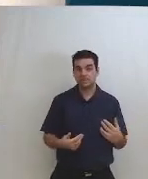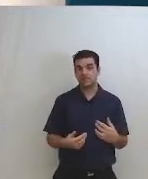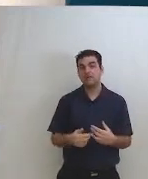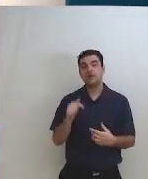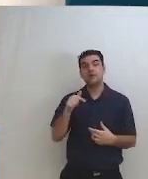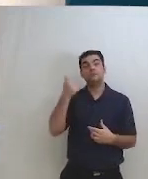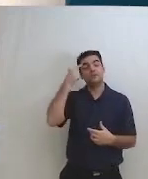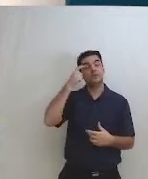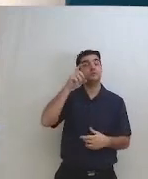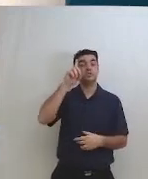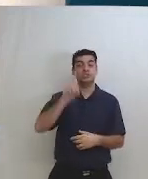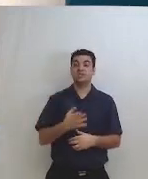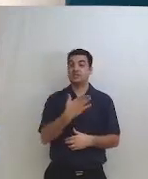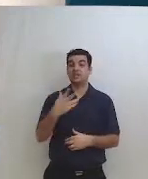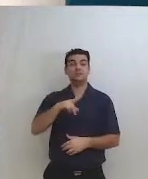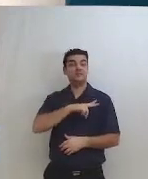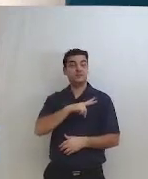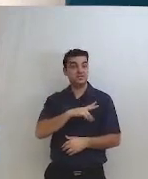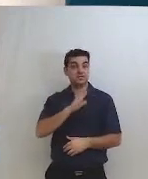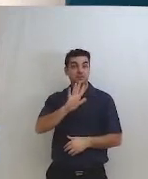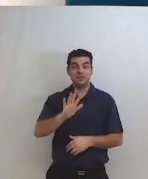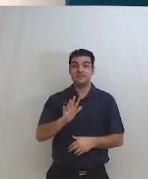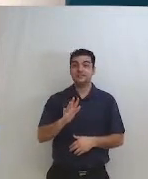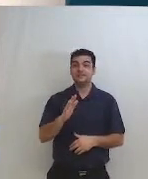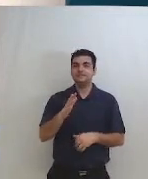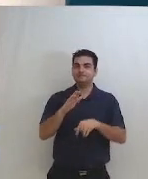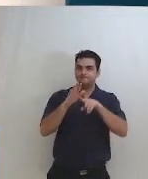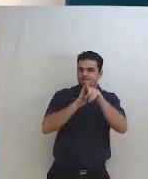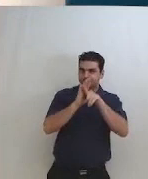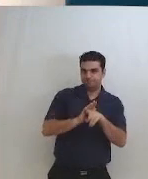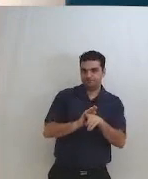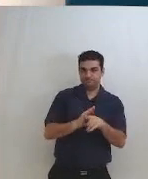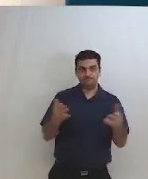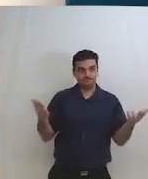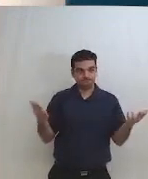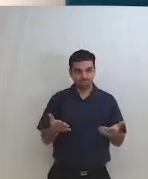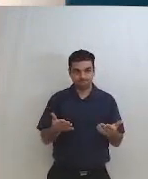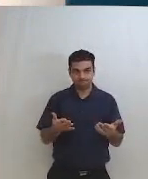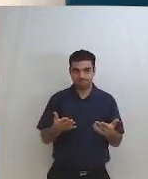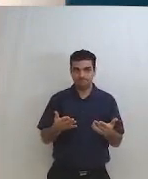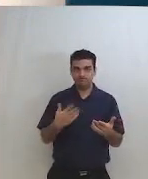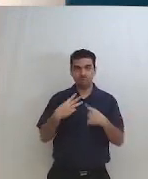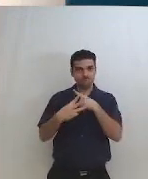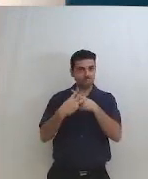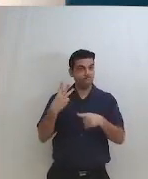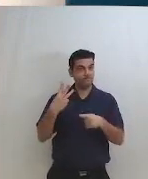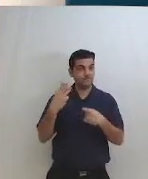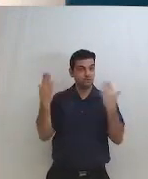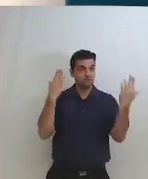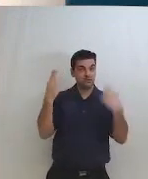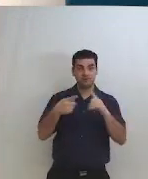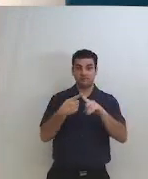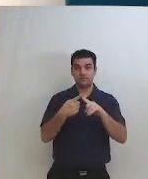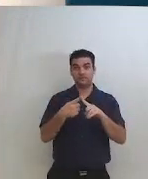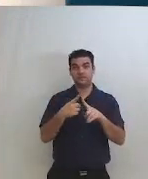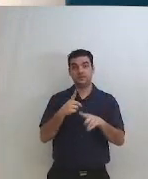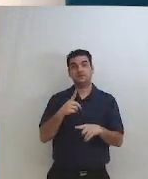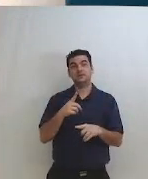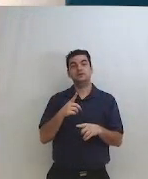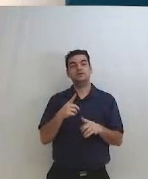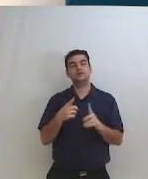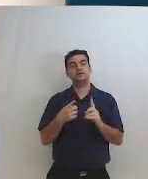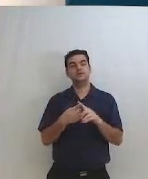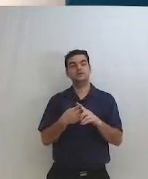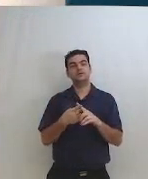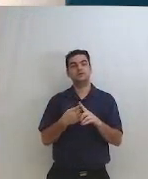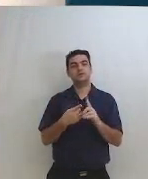fundamental, há de se observar que o princípio em exame se apresenta sob três perspectivas, derivações ou subprincípios: A,